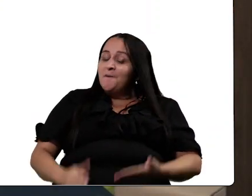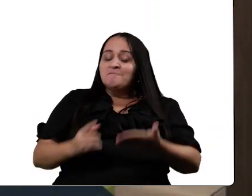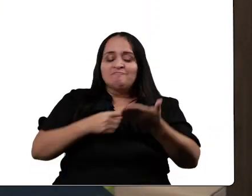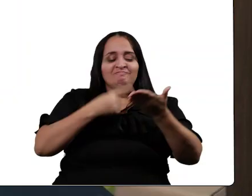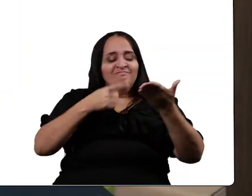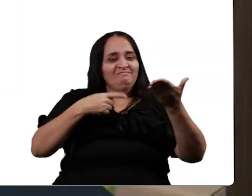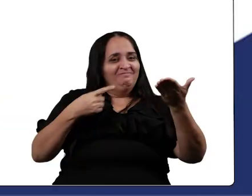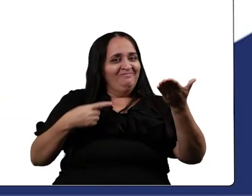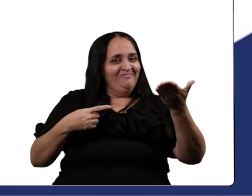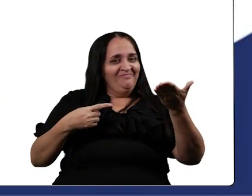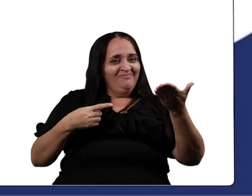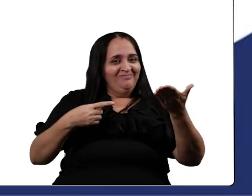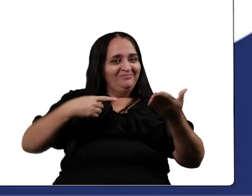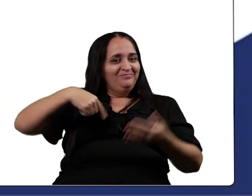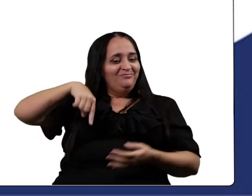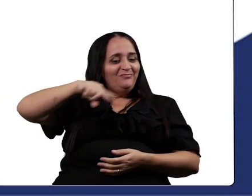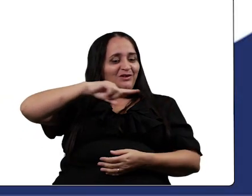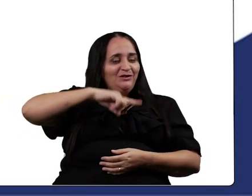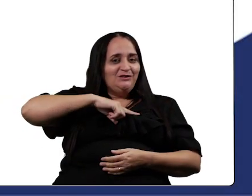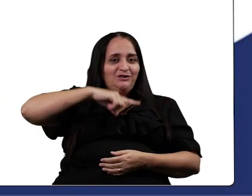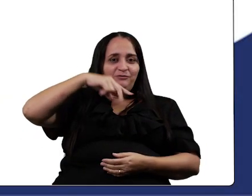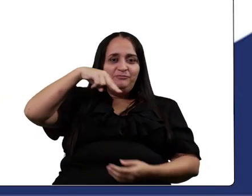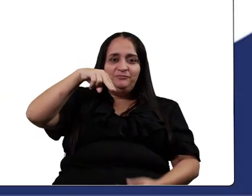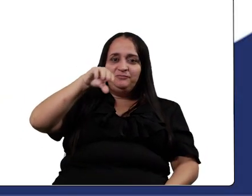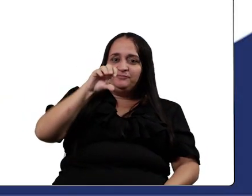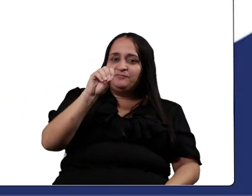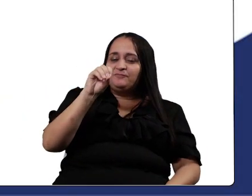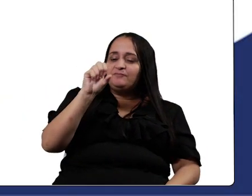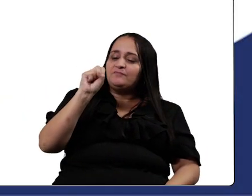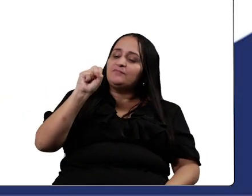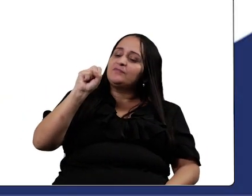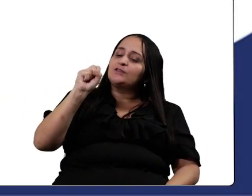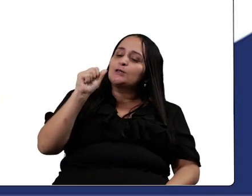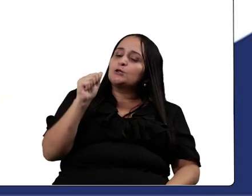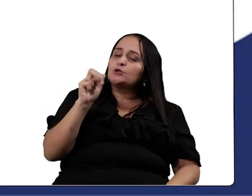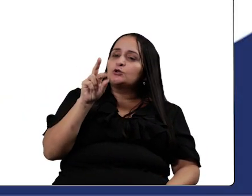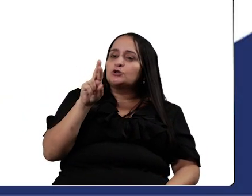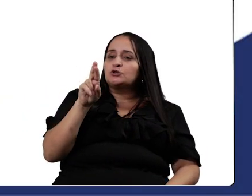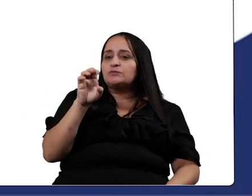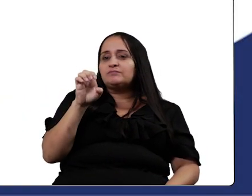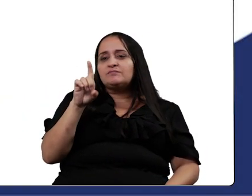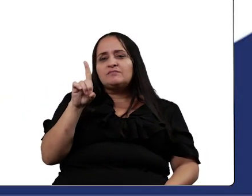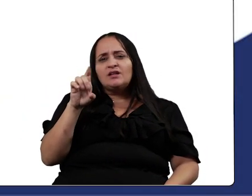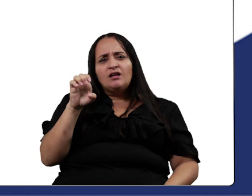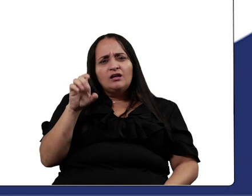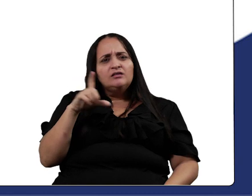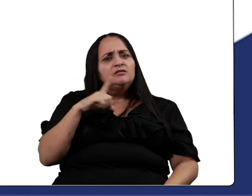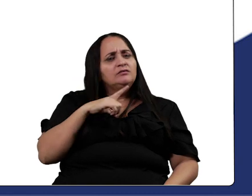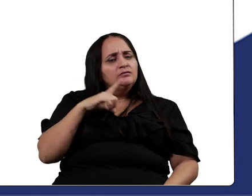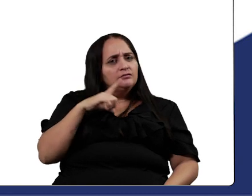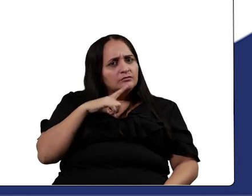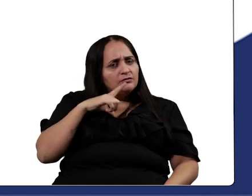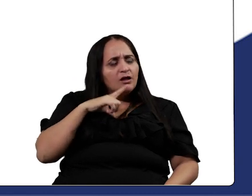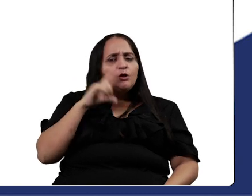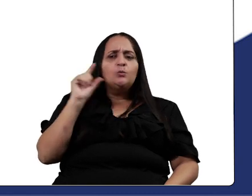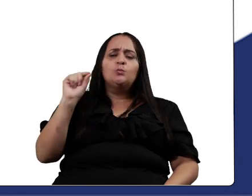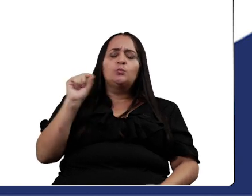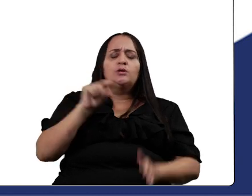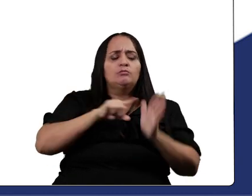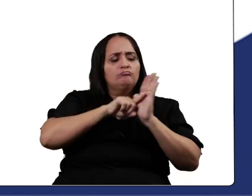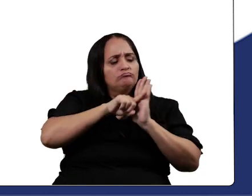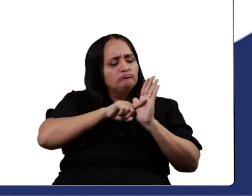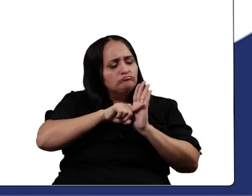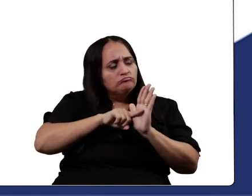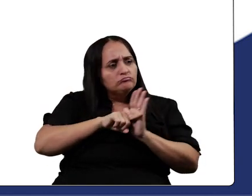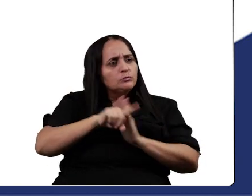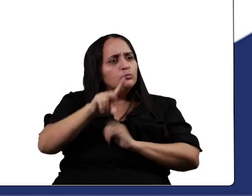viu? Tem uma sequência no caderno de Ciências Humanas na Natureza do 2º ano que fala